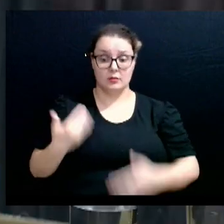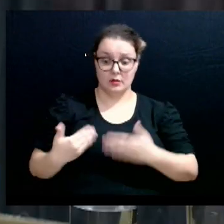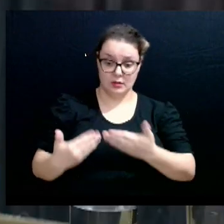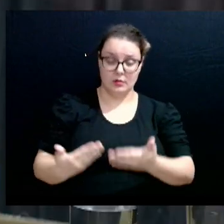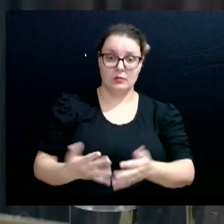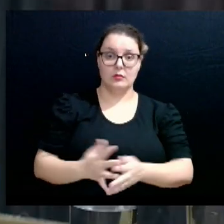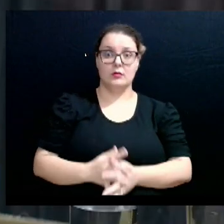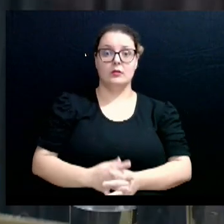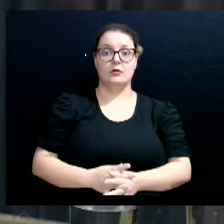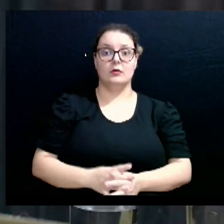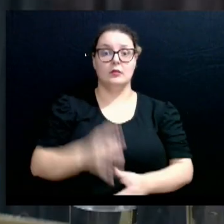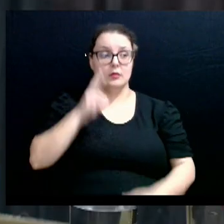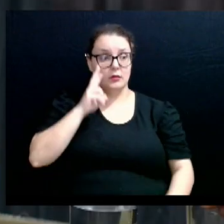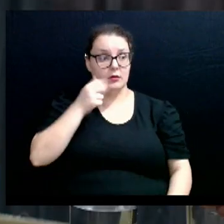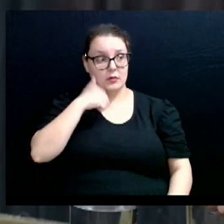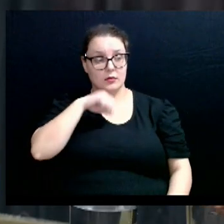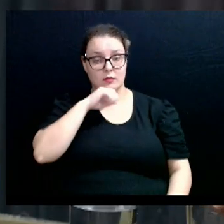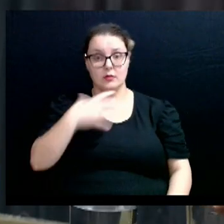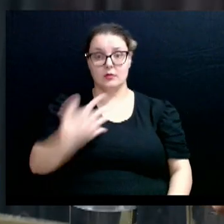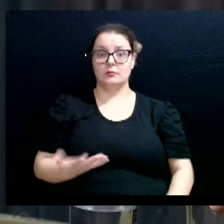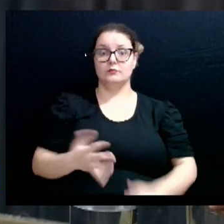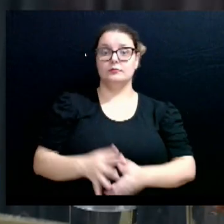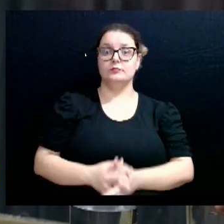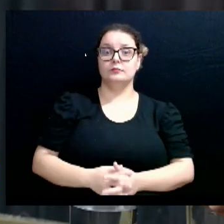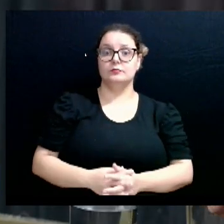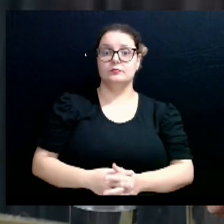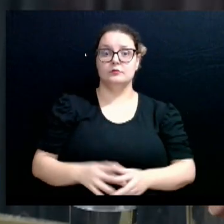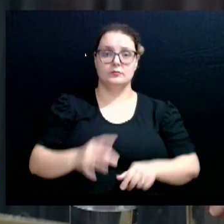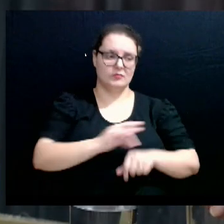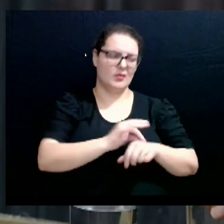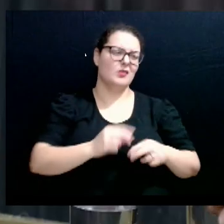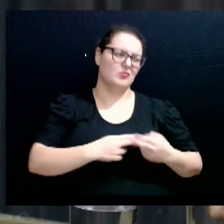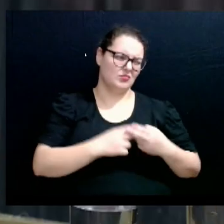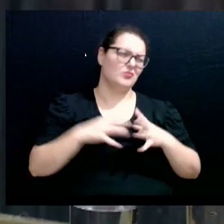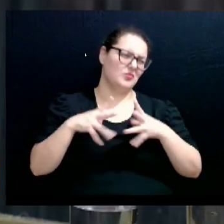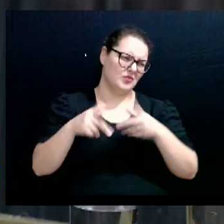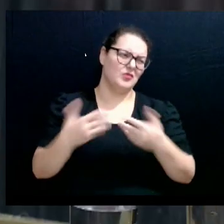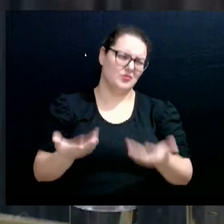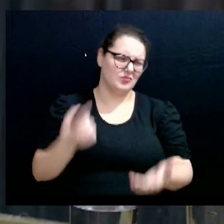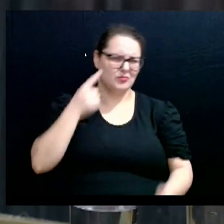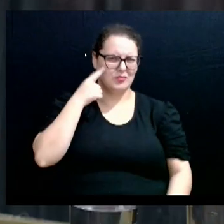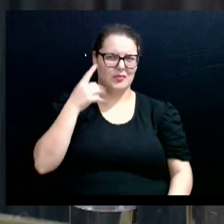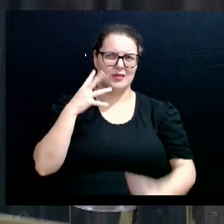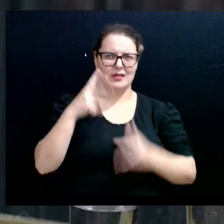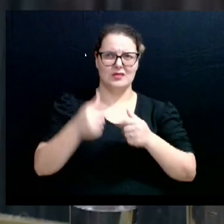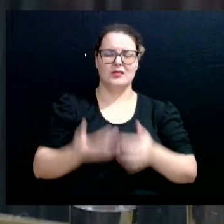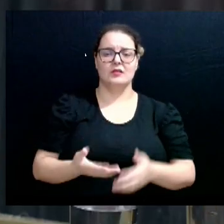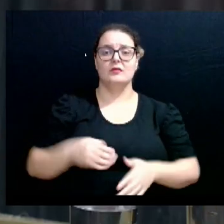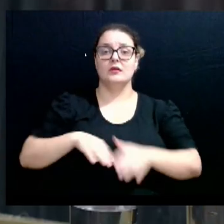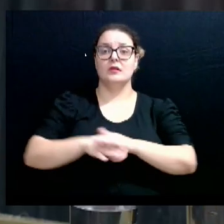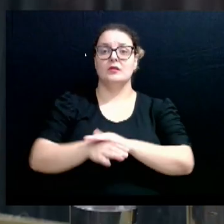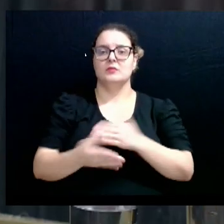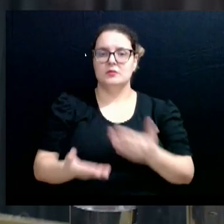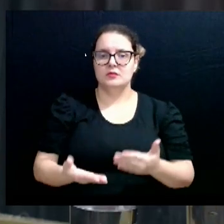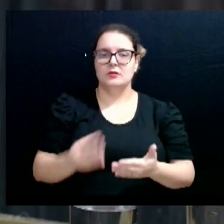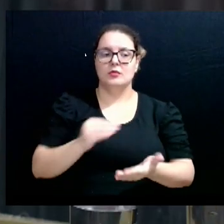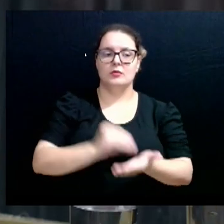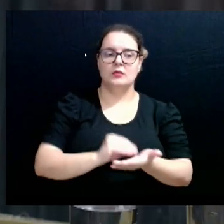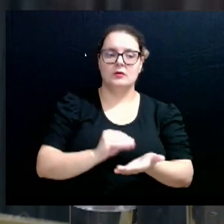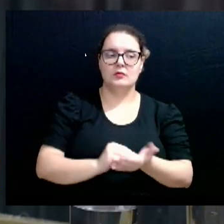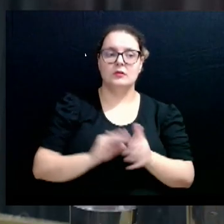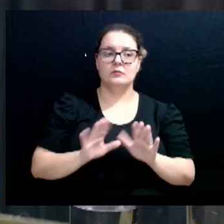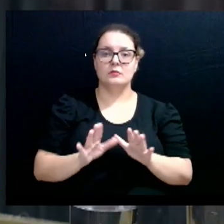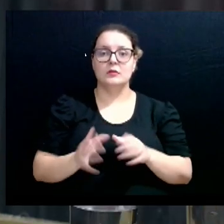mães, ele o luto em geral, né, Sim. você se acostuma com a ausência, mas ele retorna,